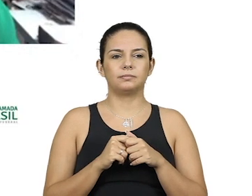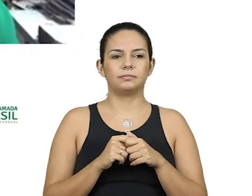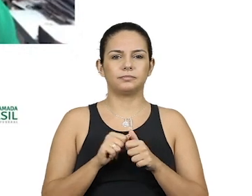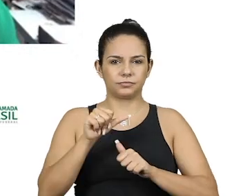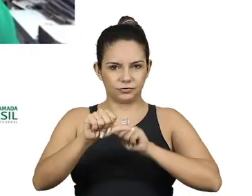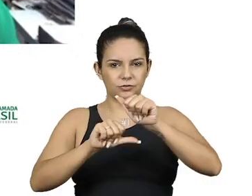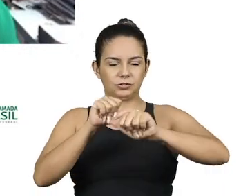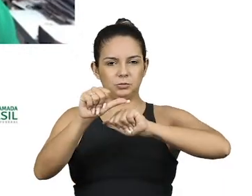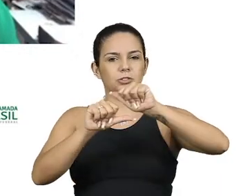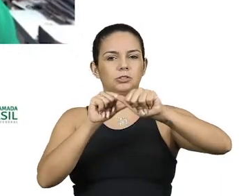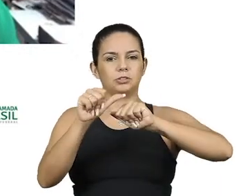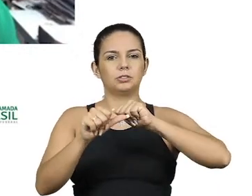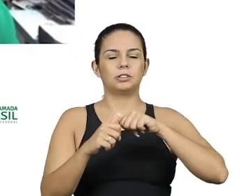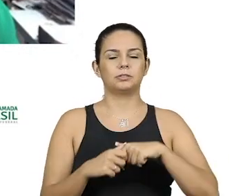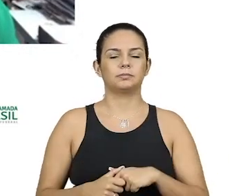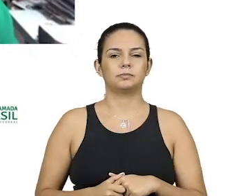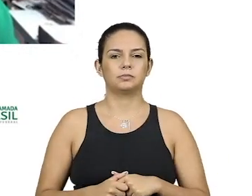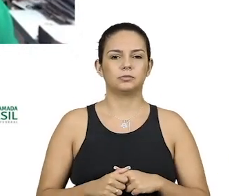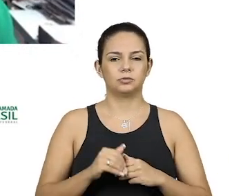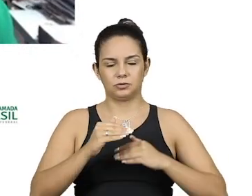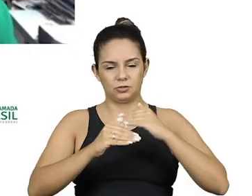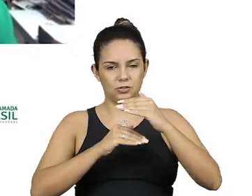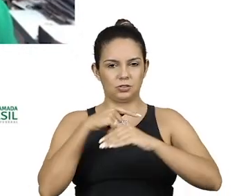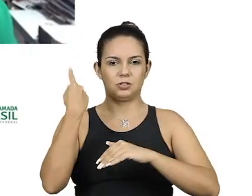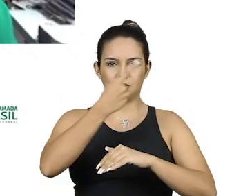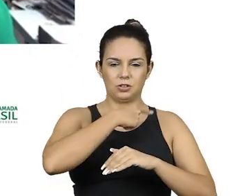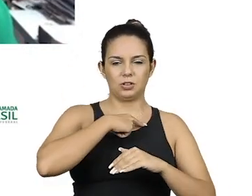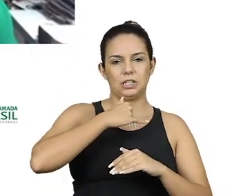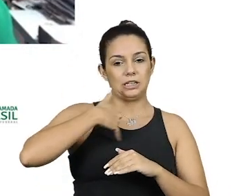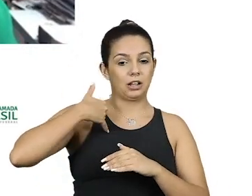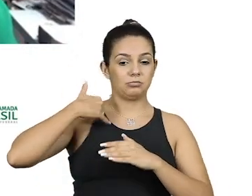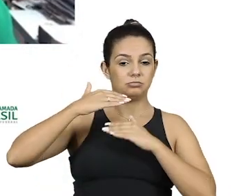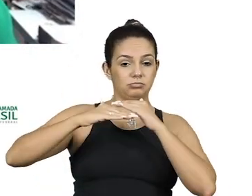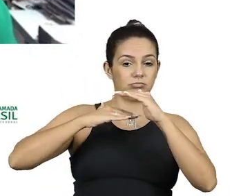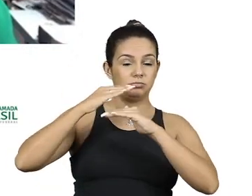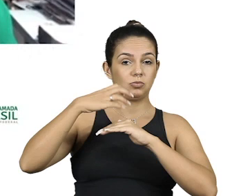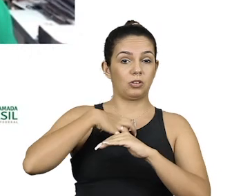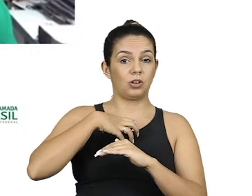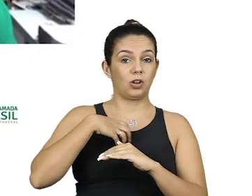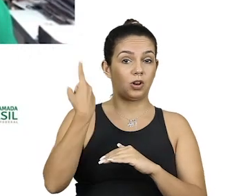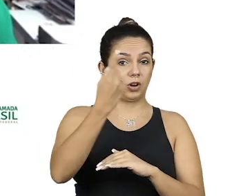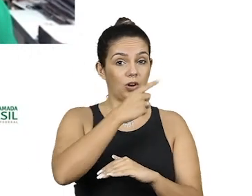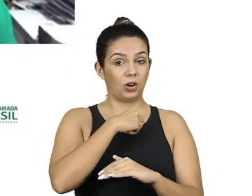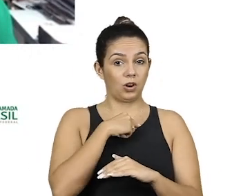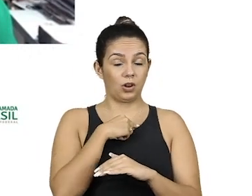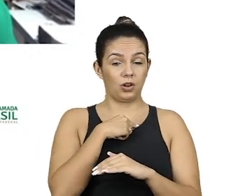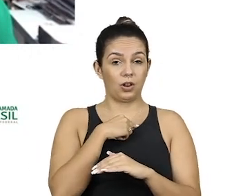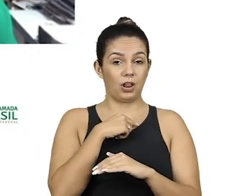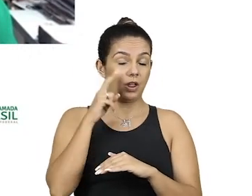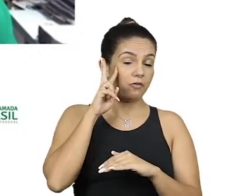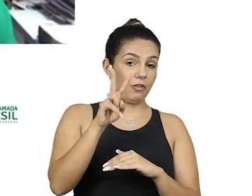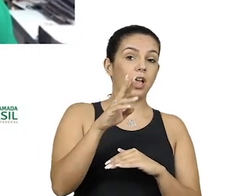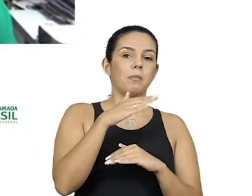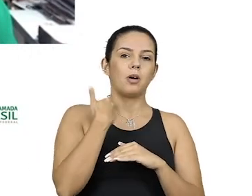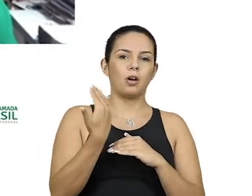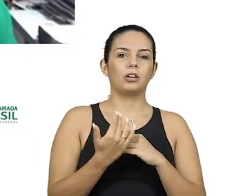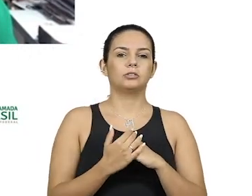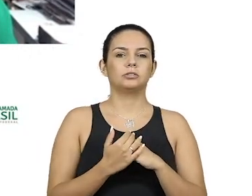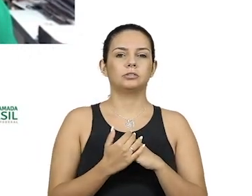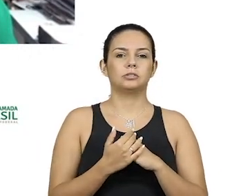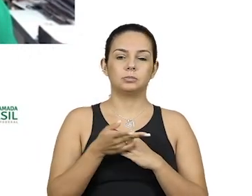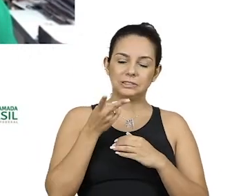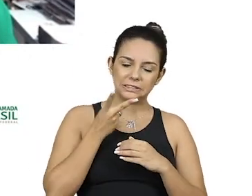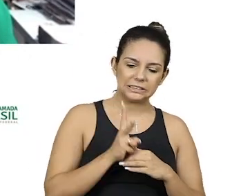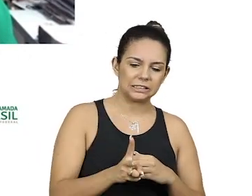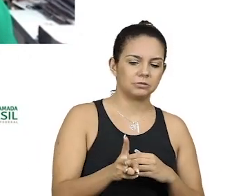vai mudando, não é? De acordo com as nossas idades, a forma com a qual a gente vê a morte. Mas ela